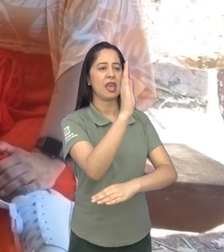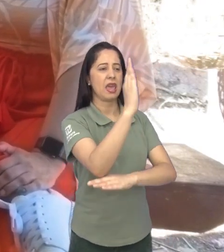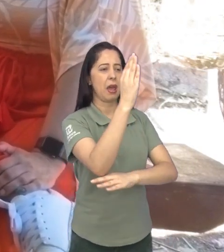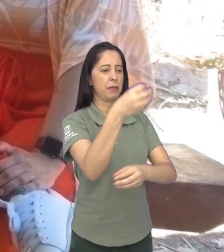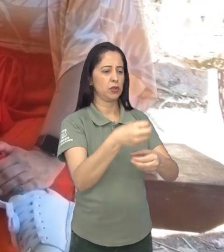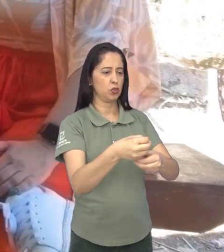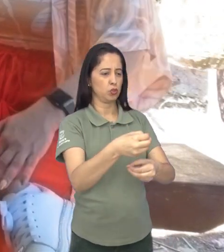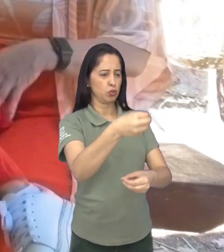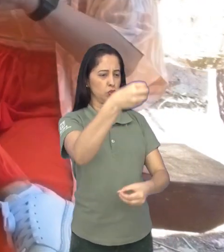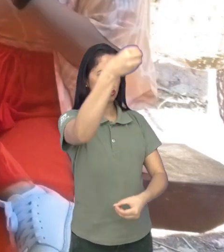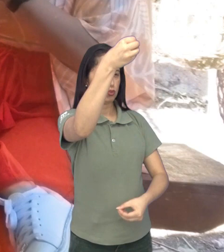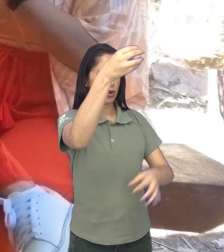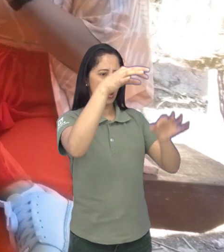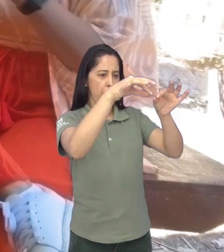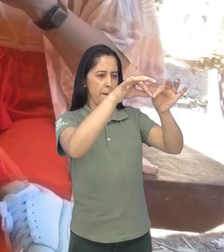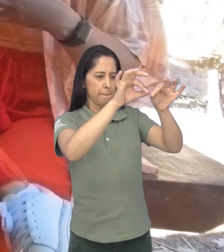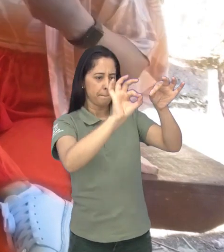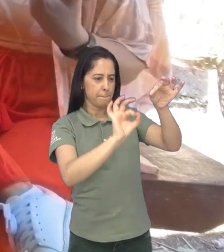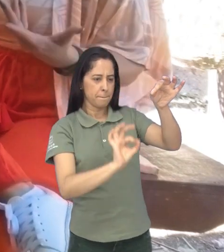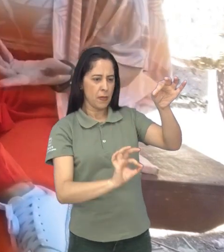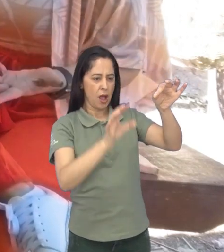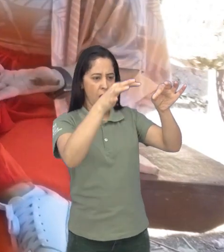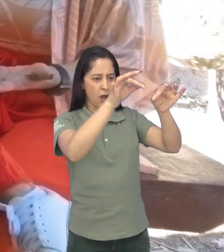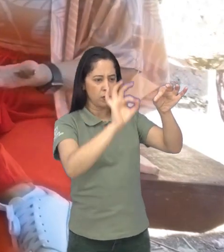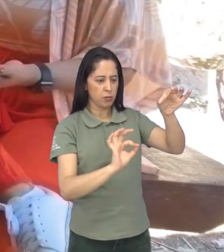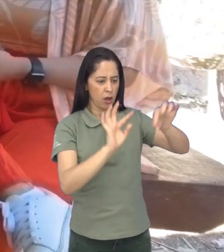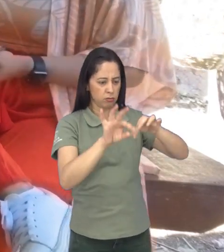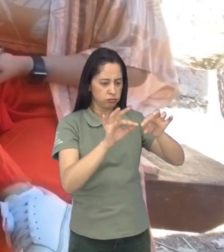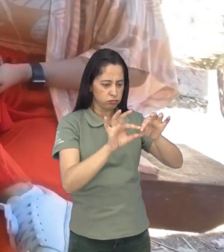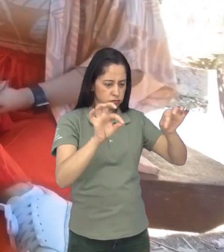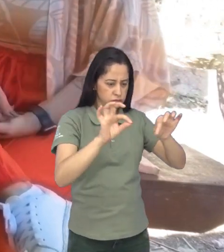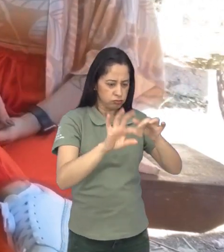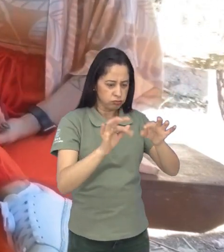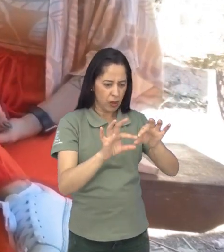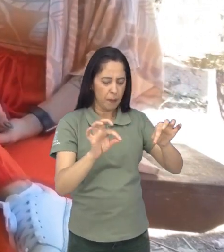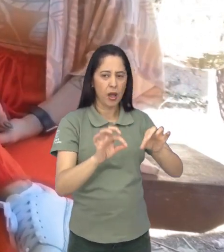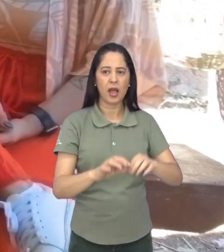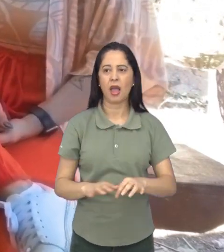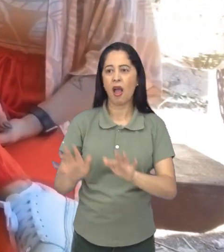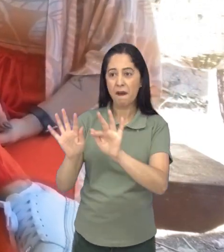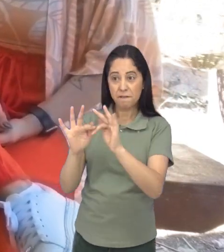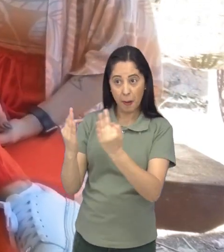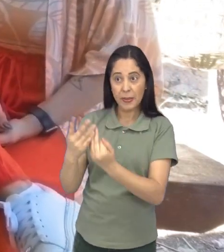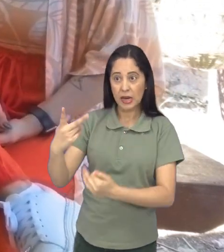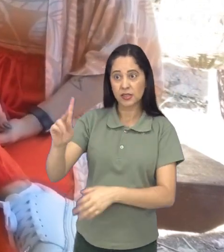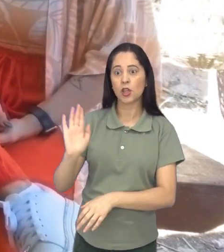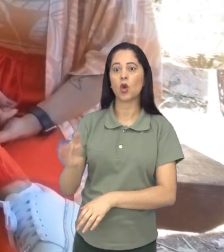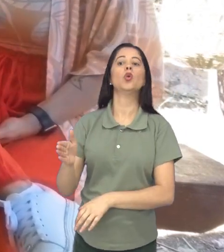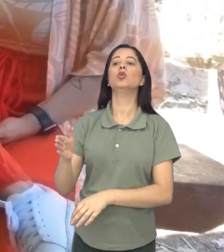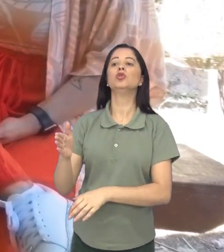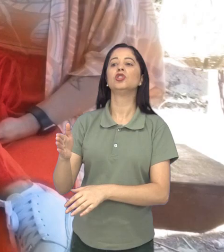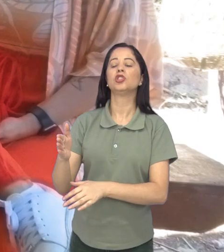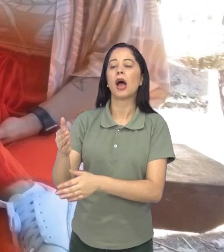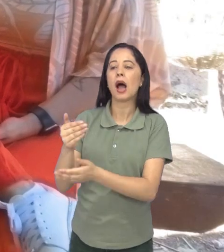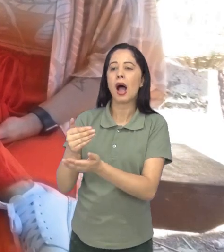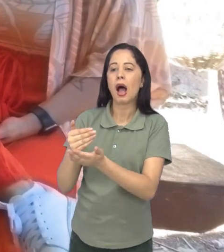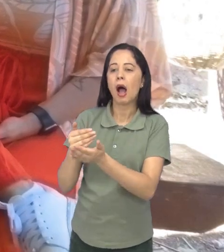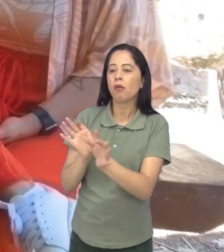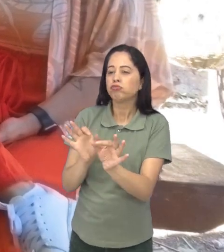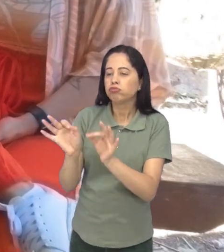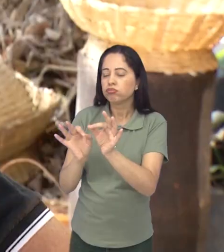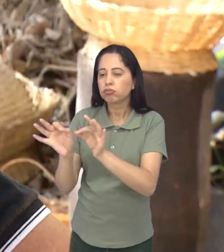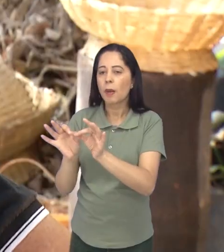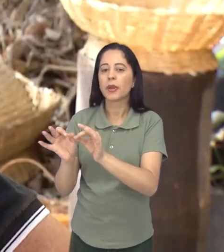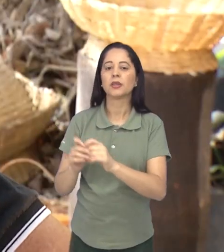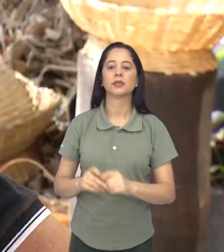parei mais. Já tinha alguém na sua família que mexia com bambu? Como não. Que você conheceu o